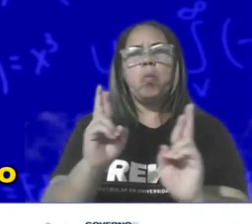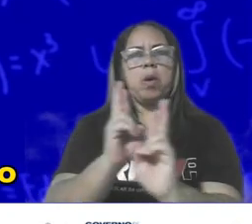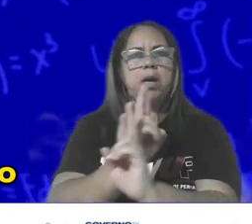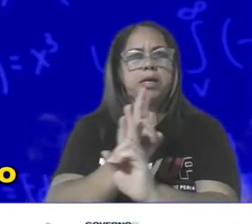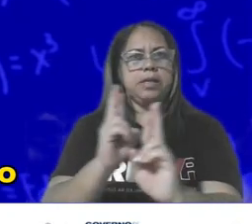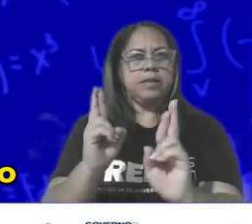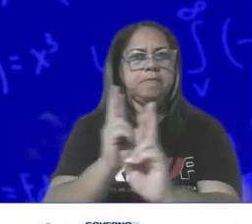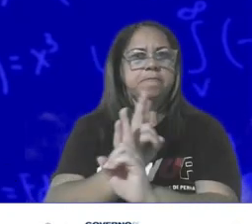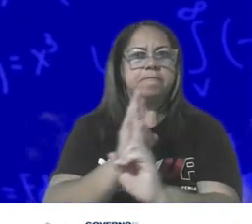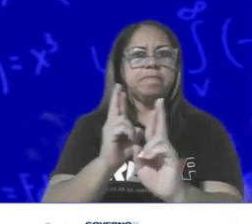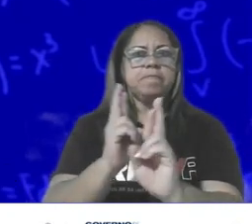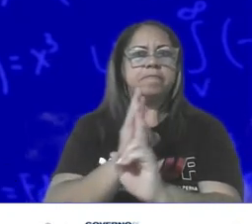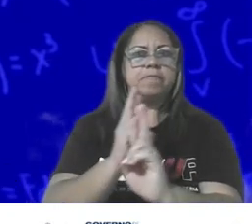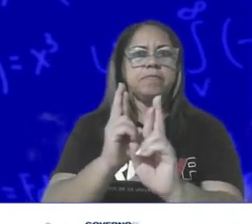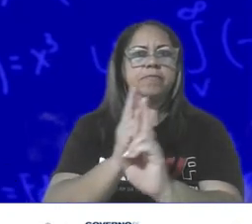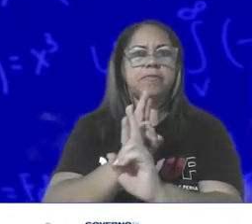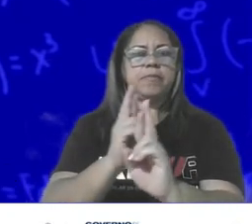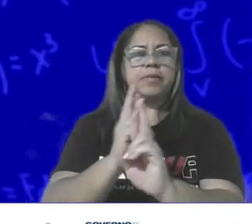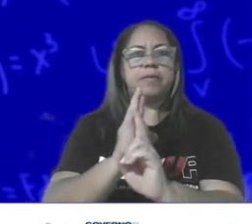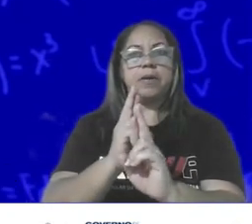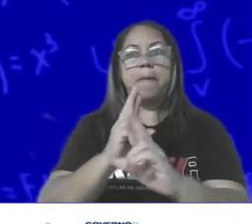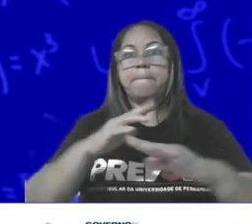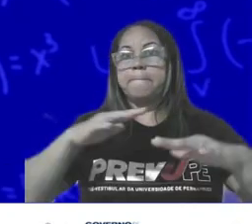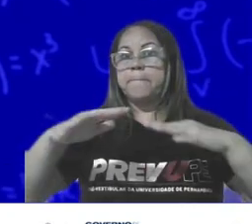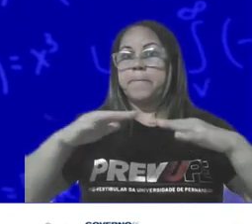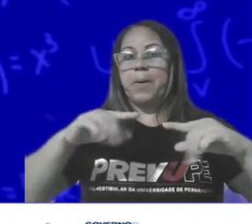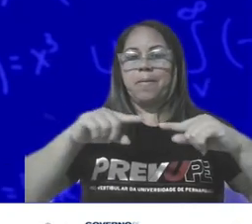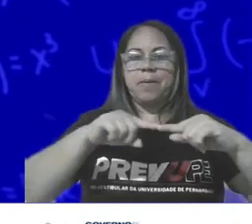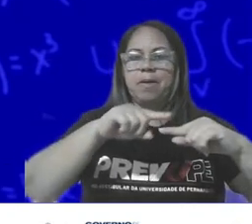relação para um movimento circular.